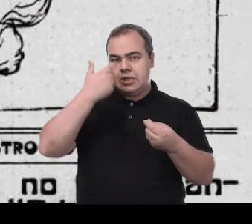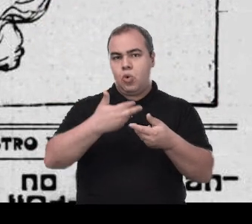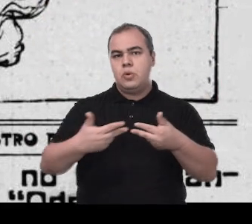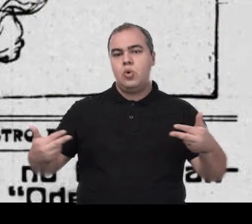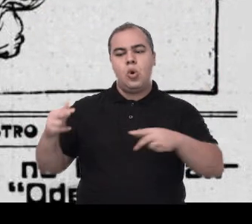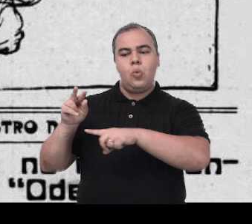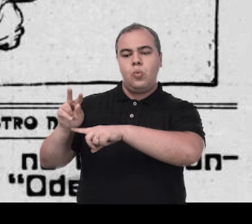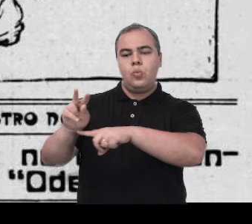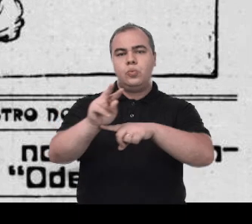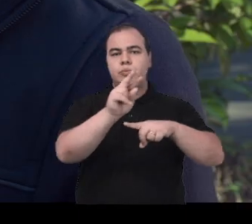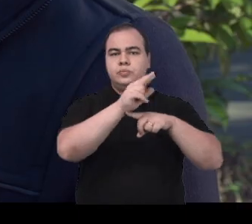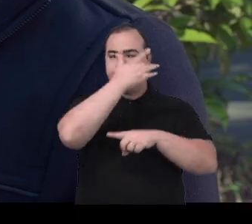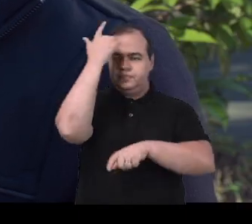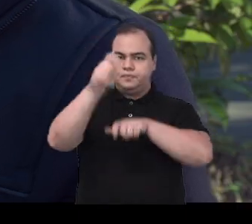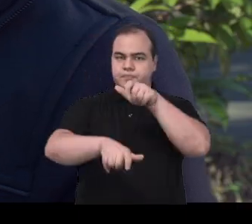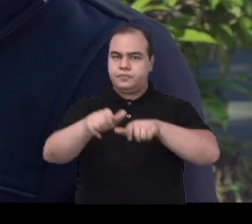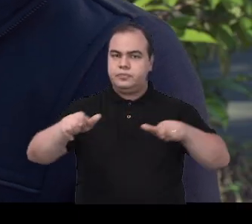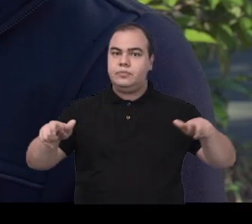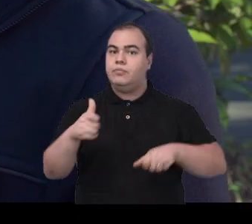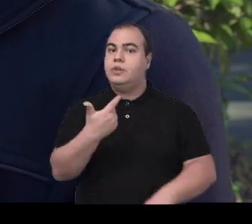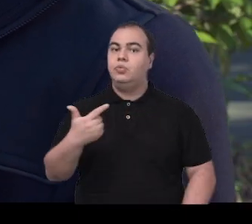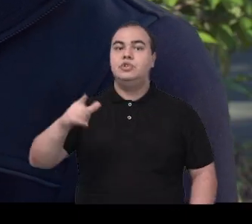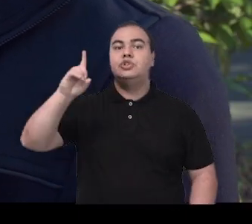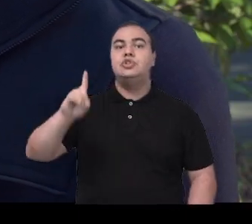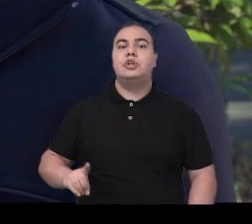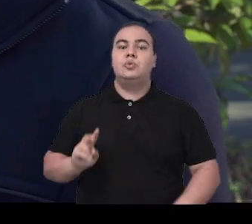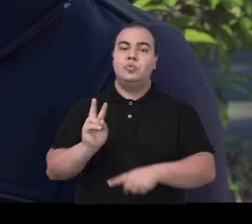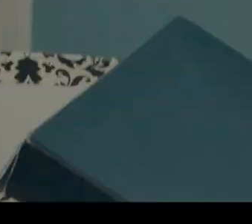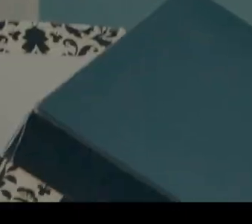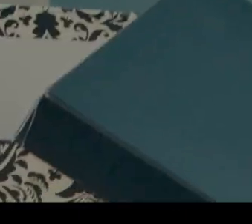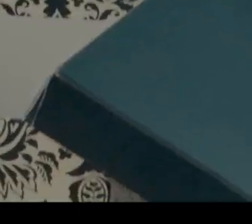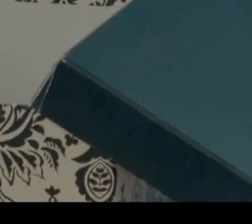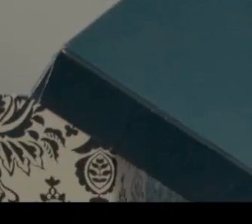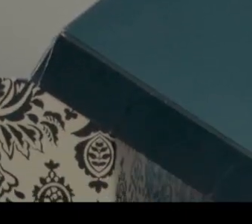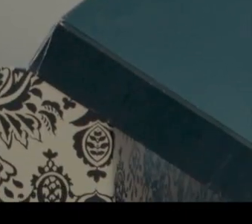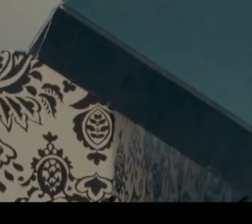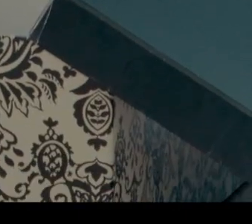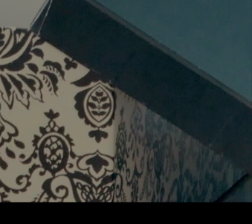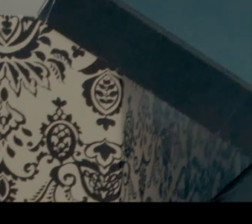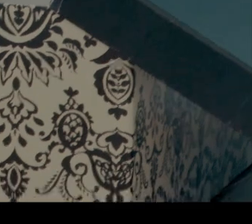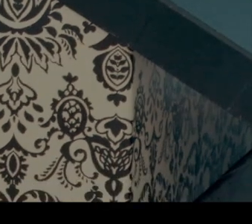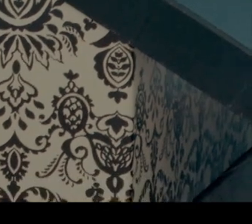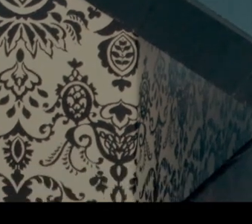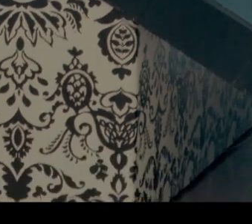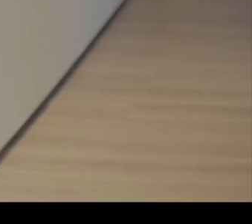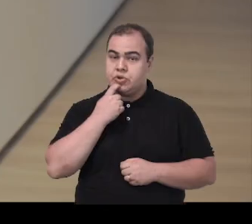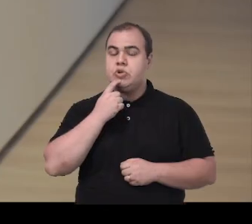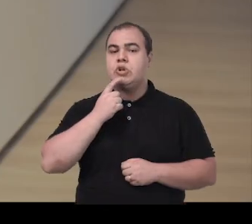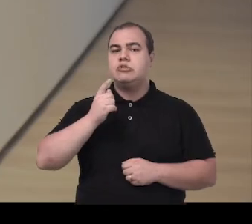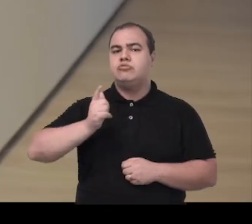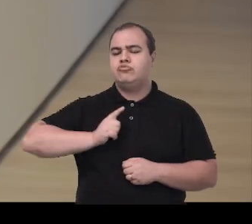coisas para poder cuidar dessas pessoas que não tinham o direito do cuidado. Os filântropos de Campinas